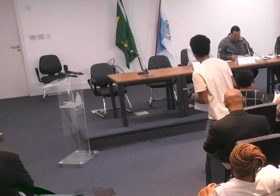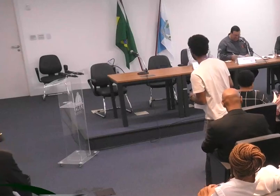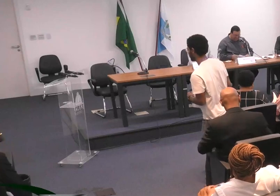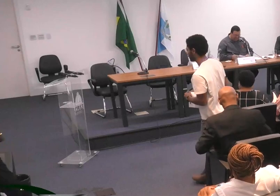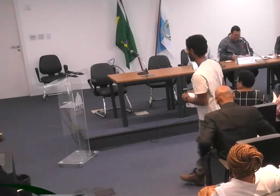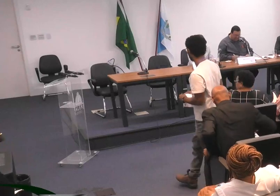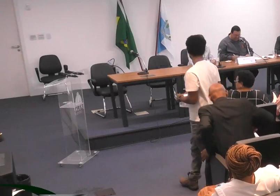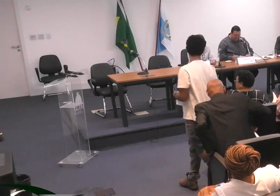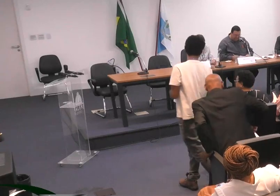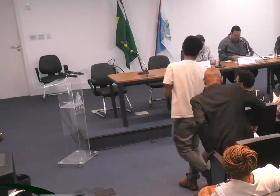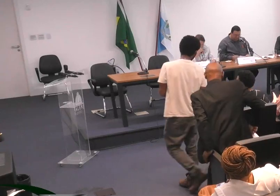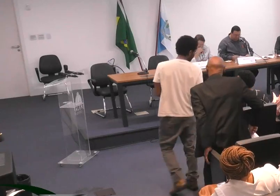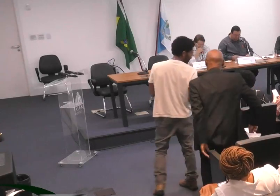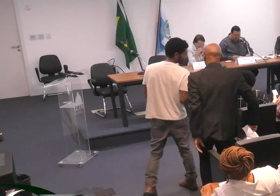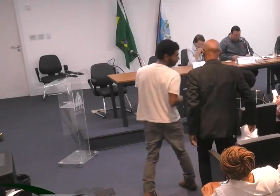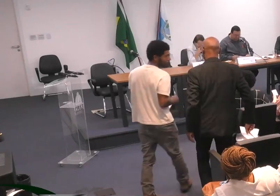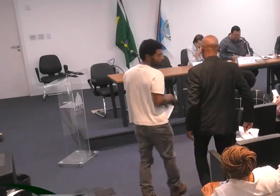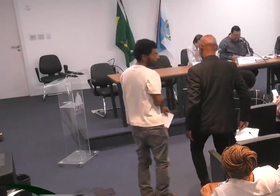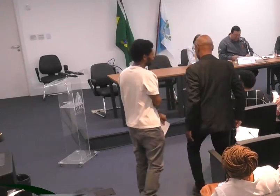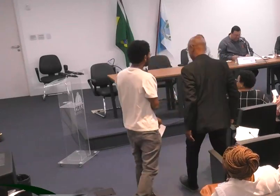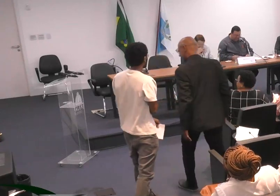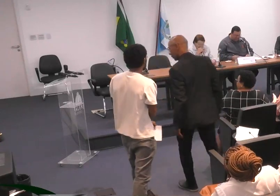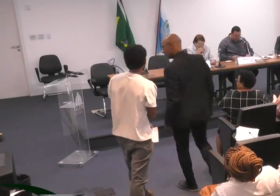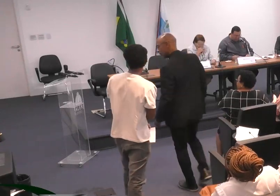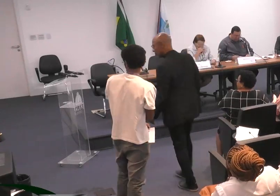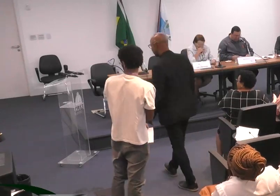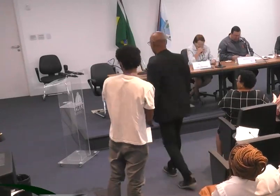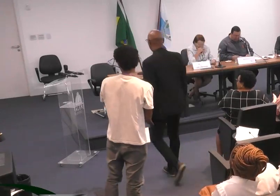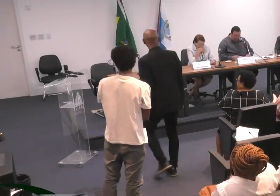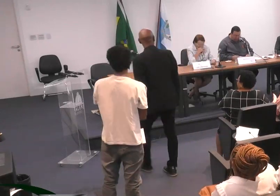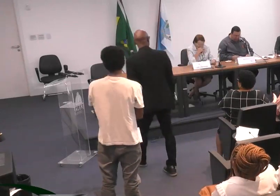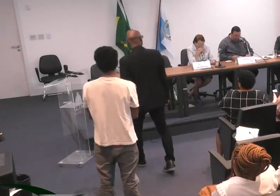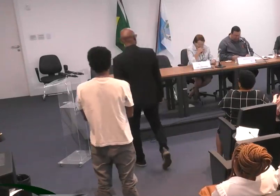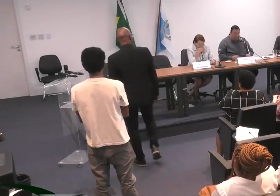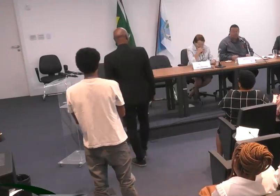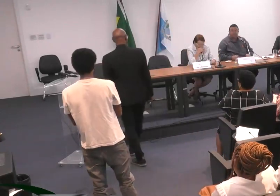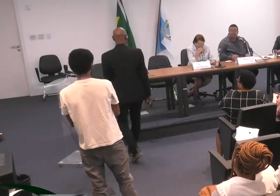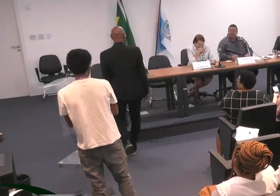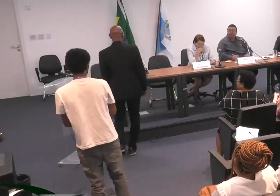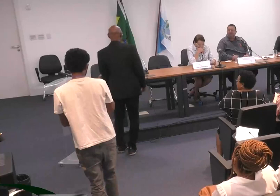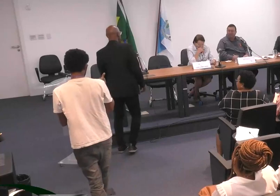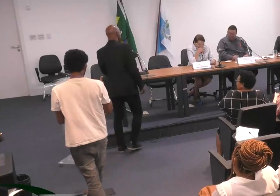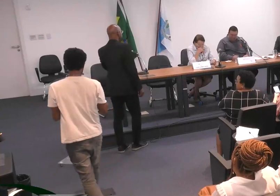que é o presidente do conselho escolar do colégio Tim Lopes